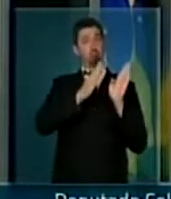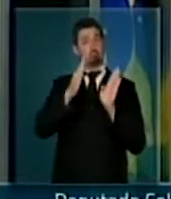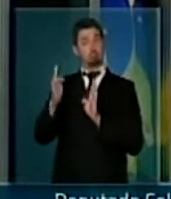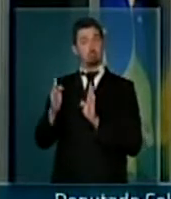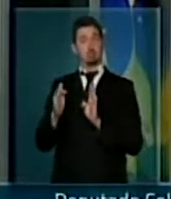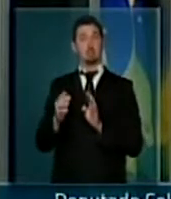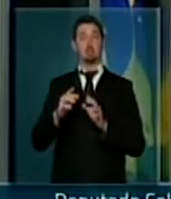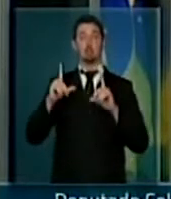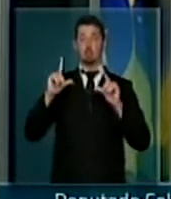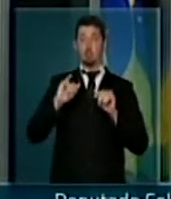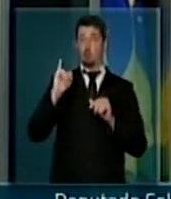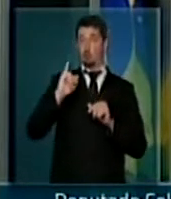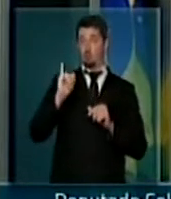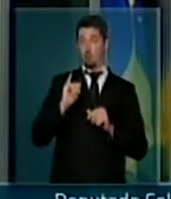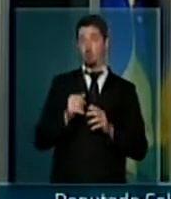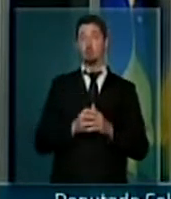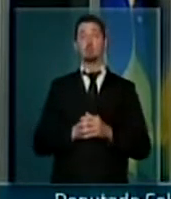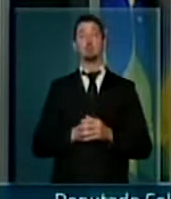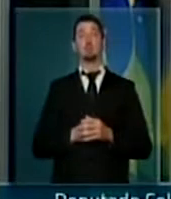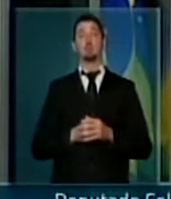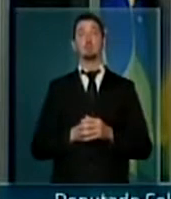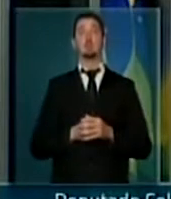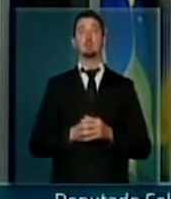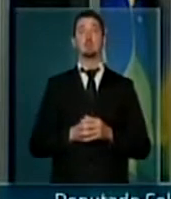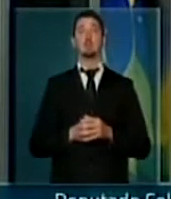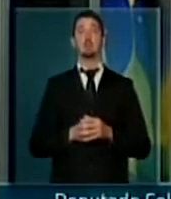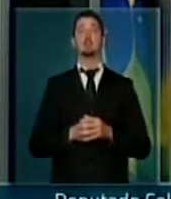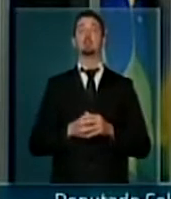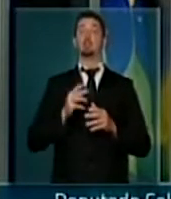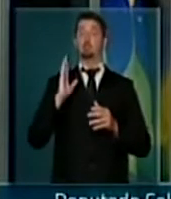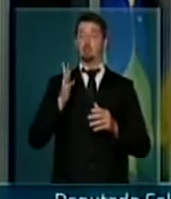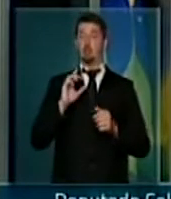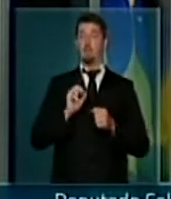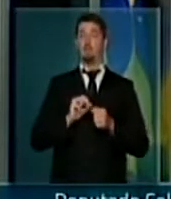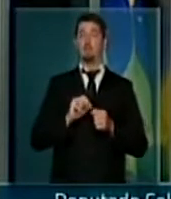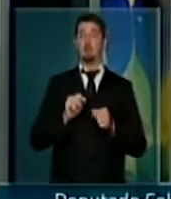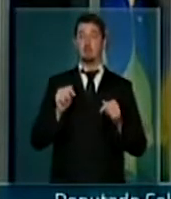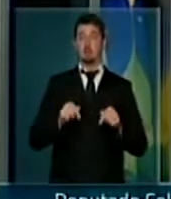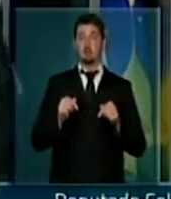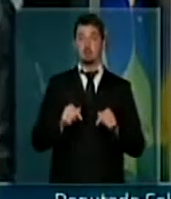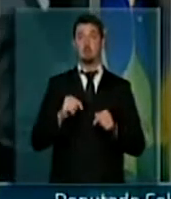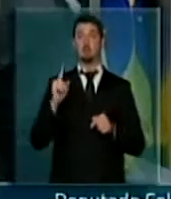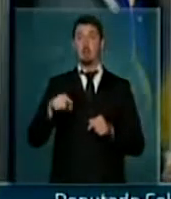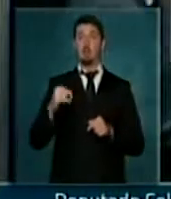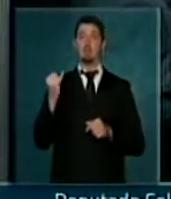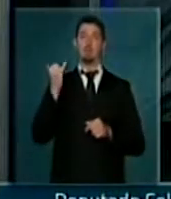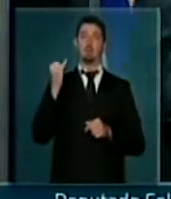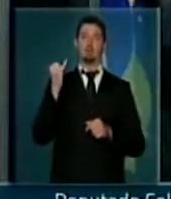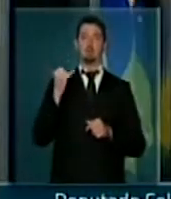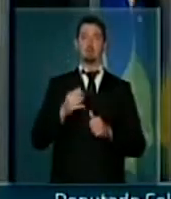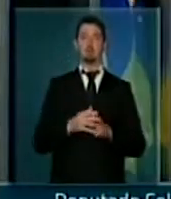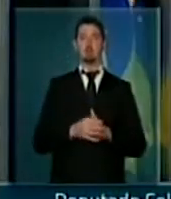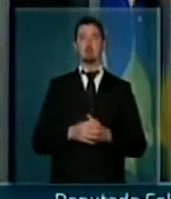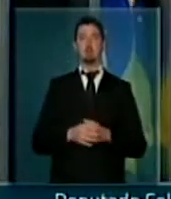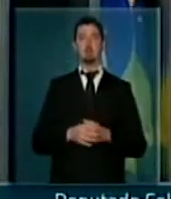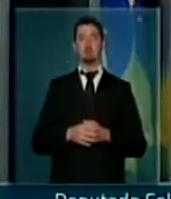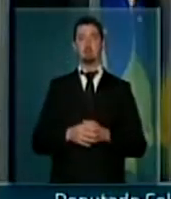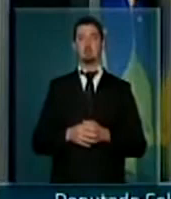da carga tributária, que nós já colocamos, que seria muito importante.